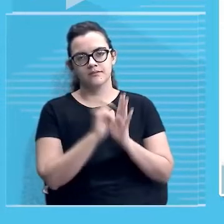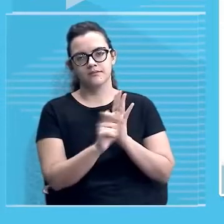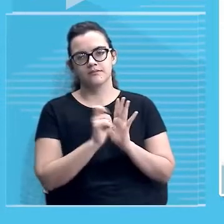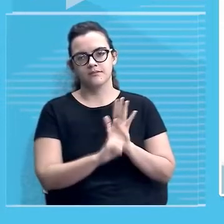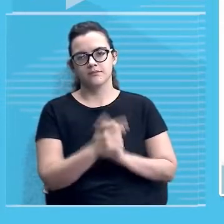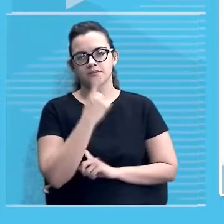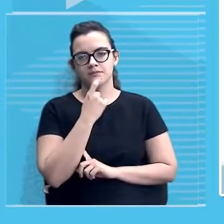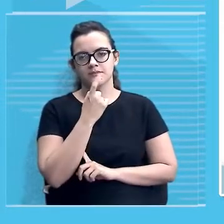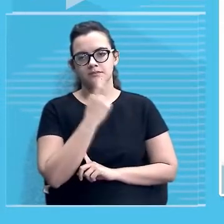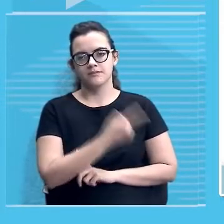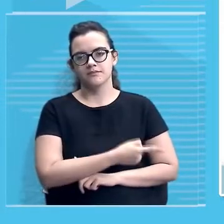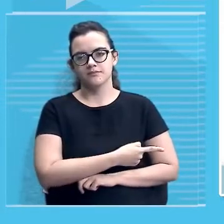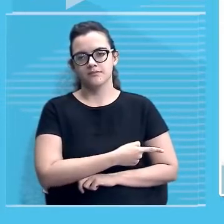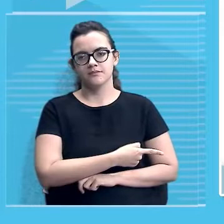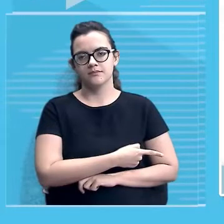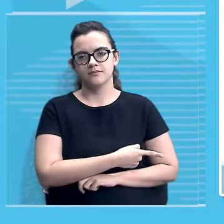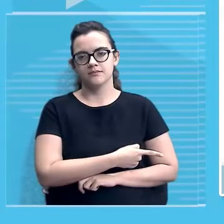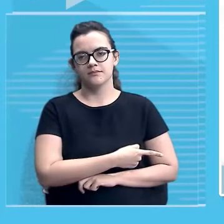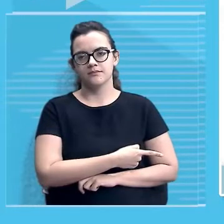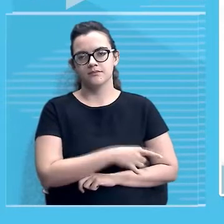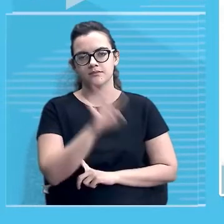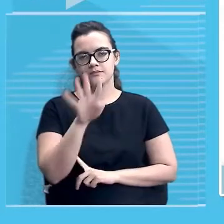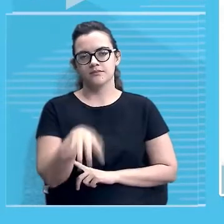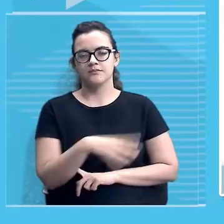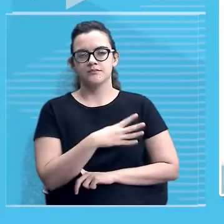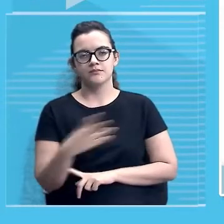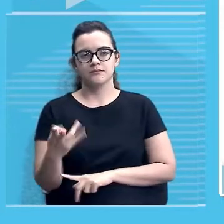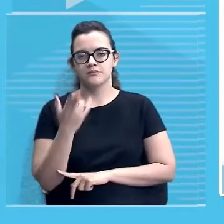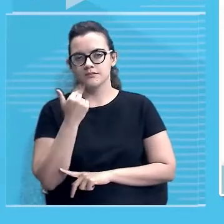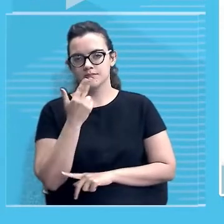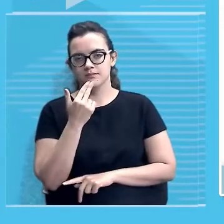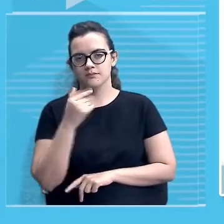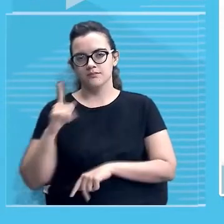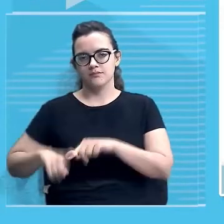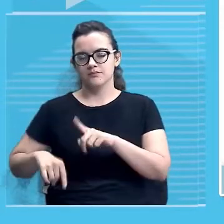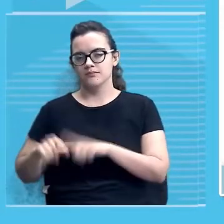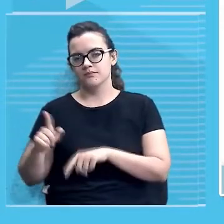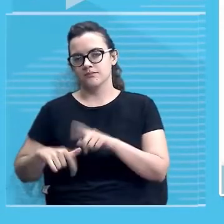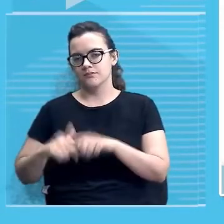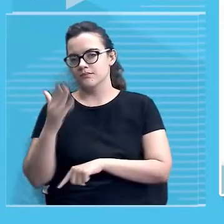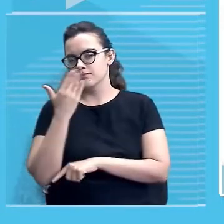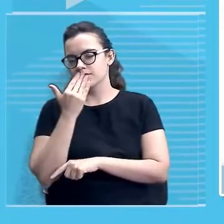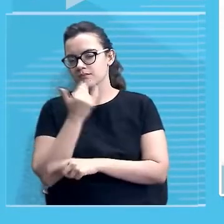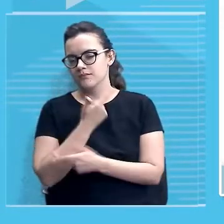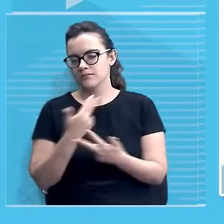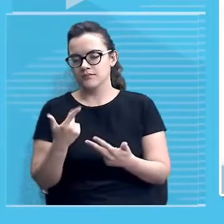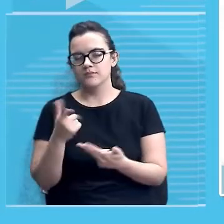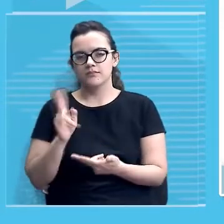lá na tabela nutricional, é a caloria com C maiúsculo.